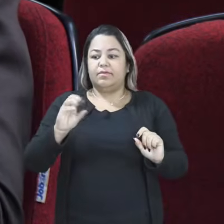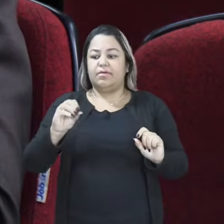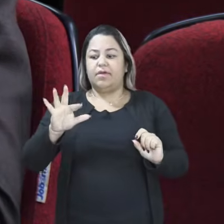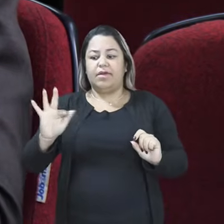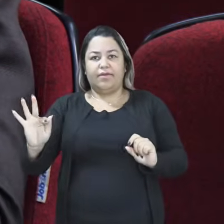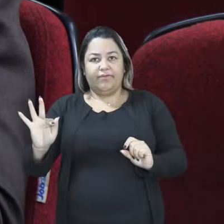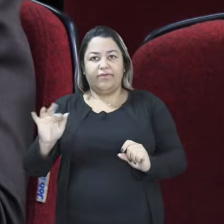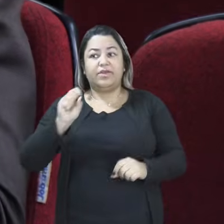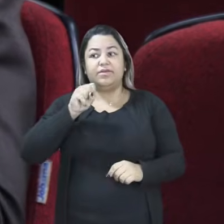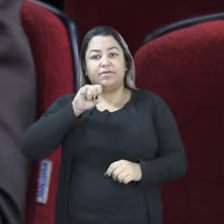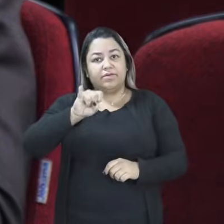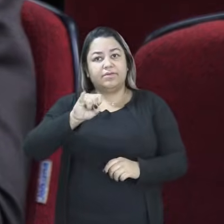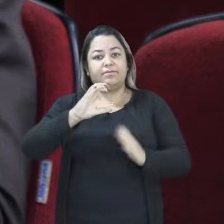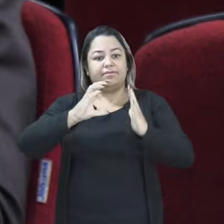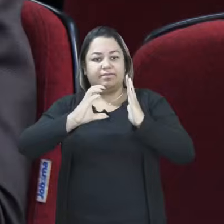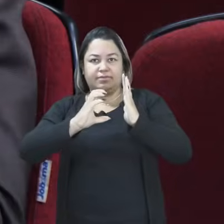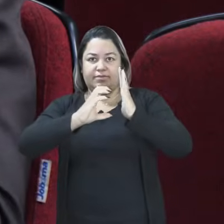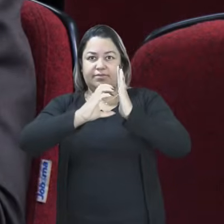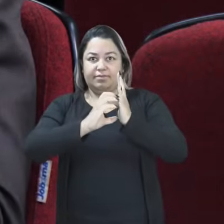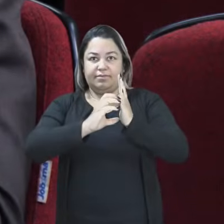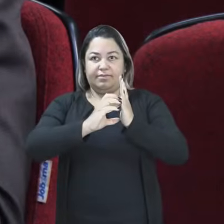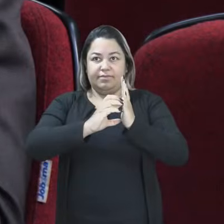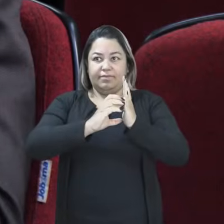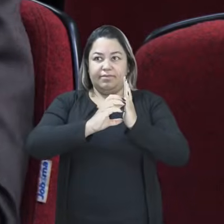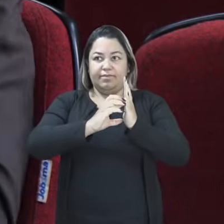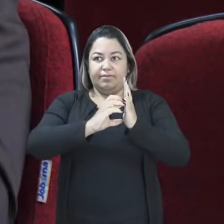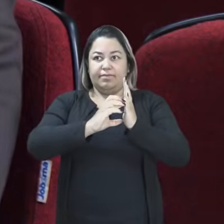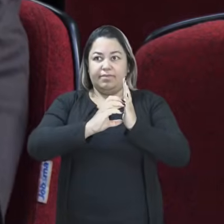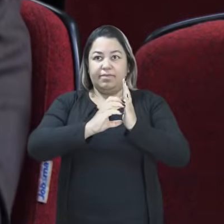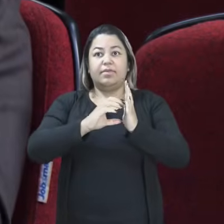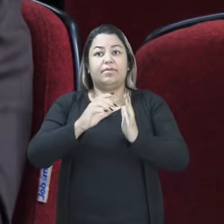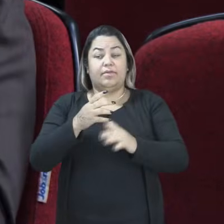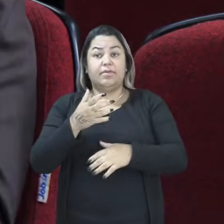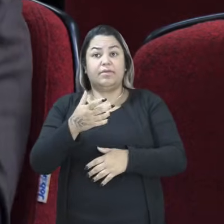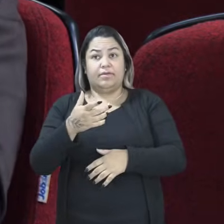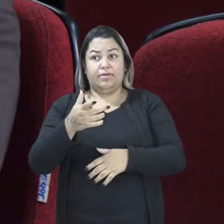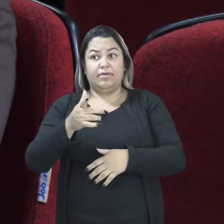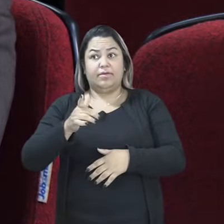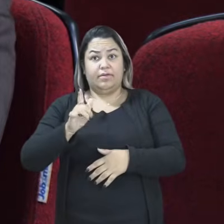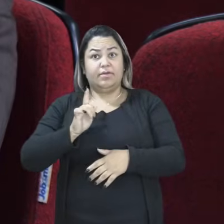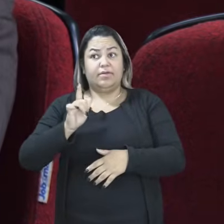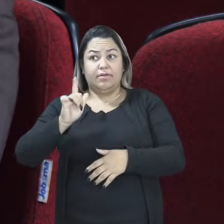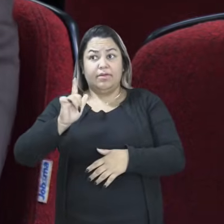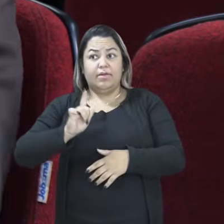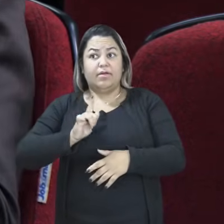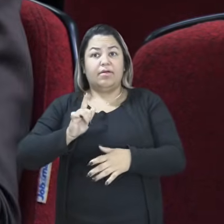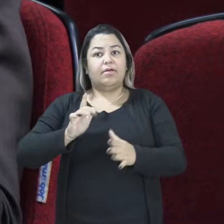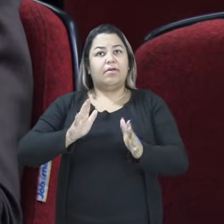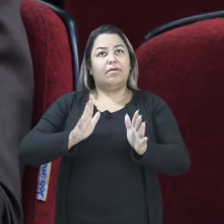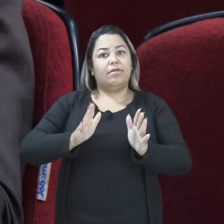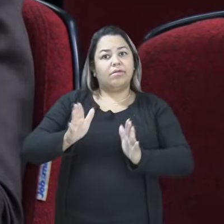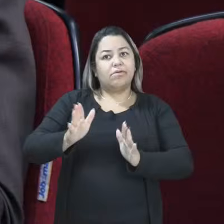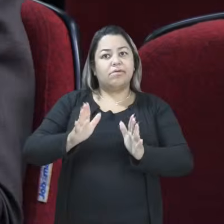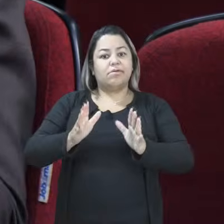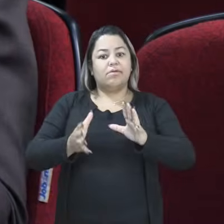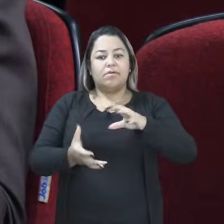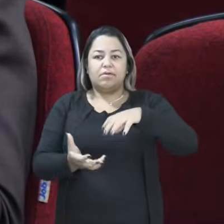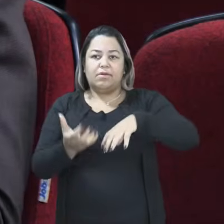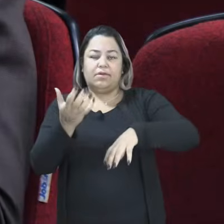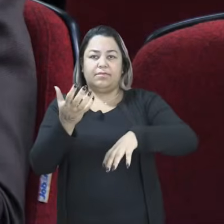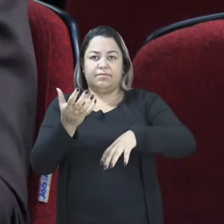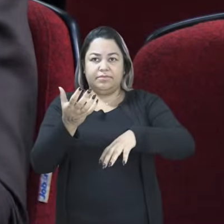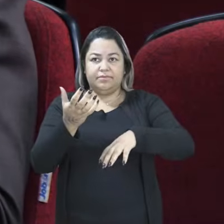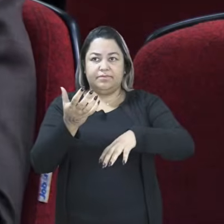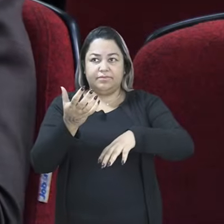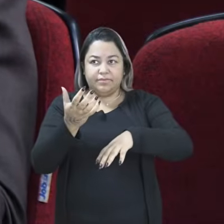o partido ele pretende, né, ser um interlocutor entre o Congresso e o Planalto,